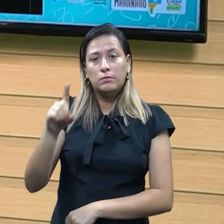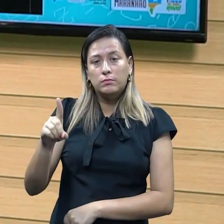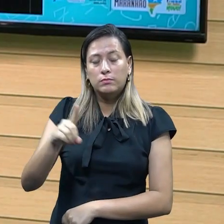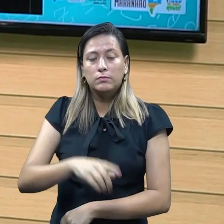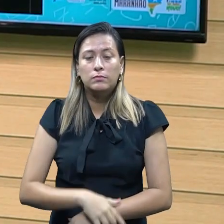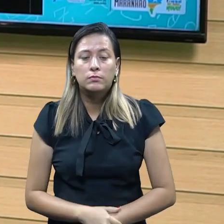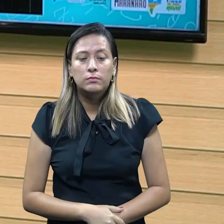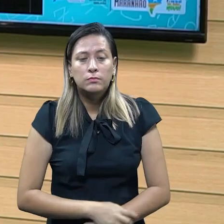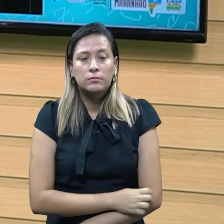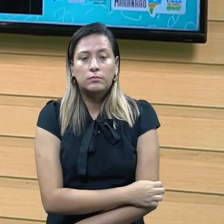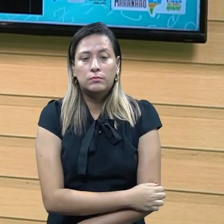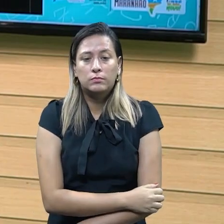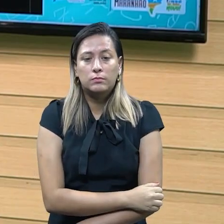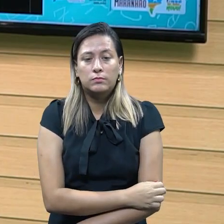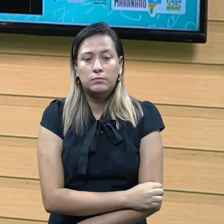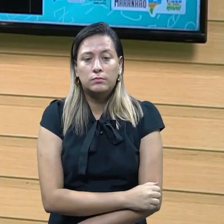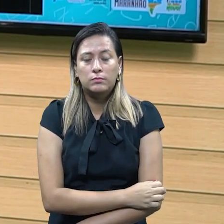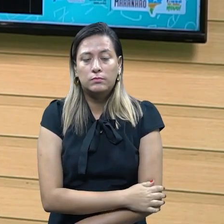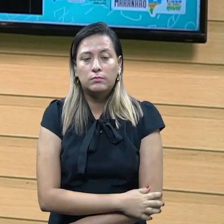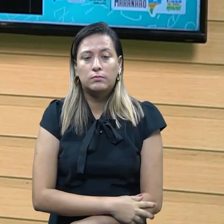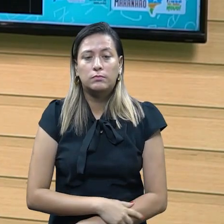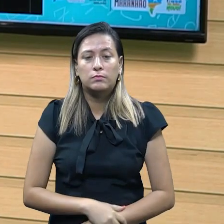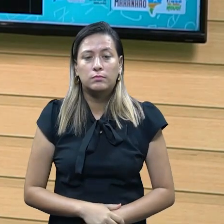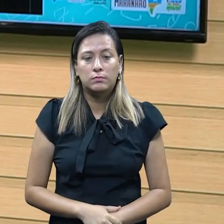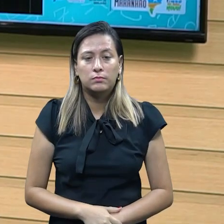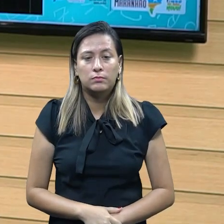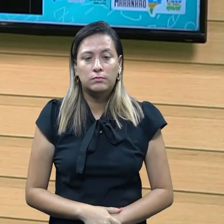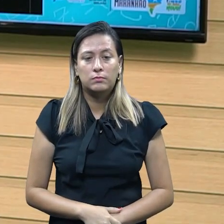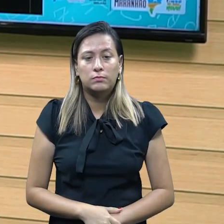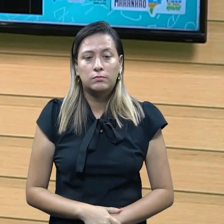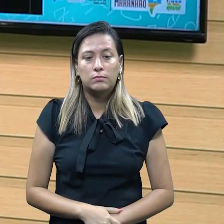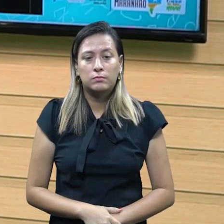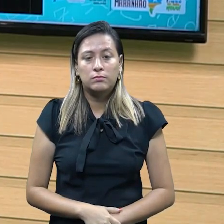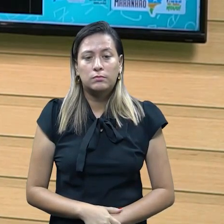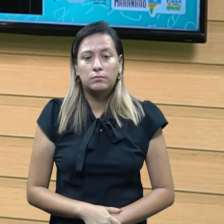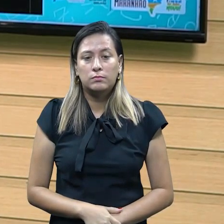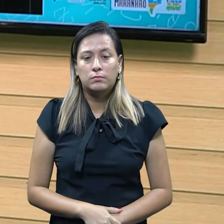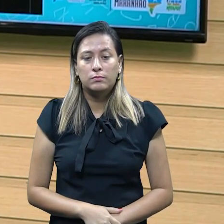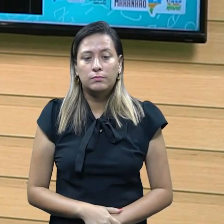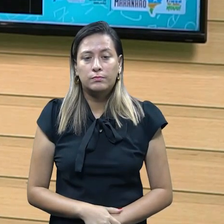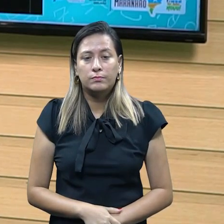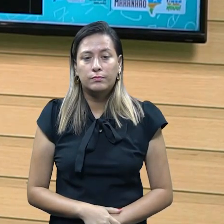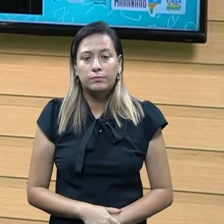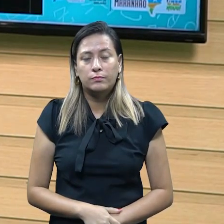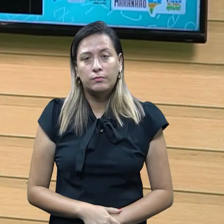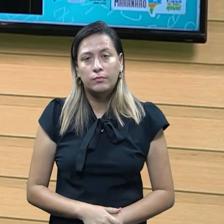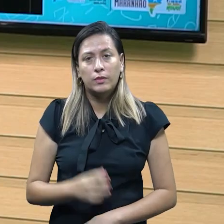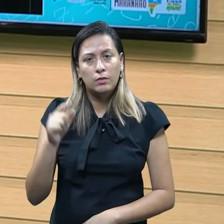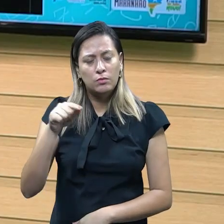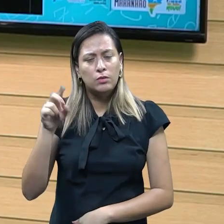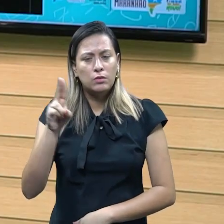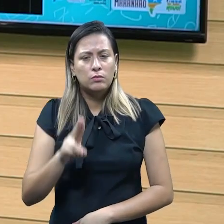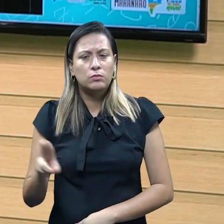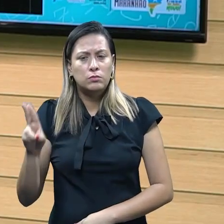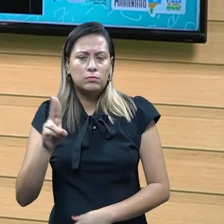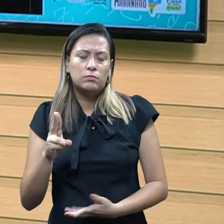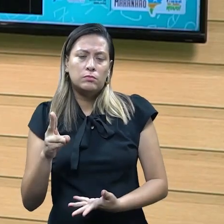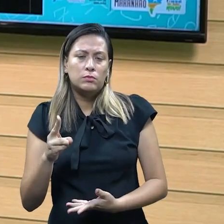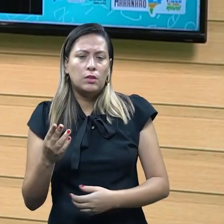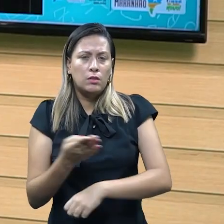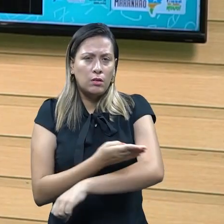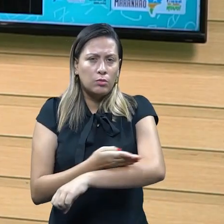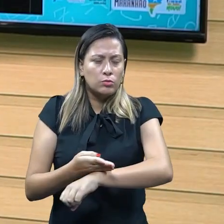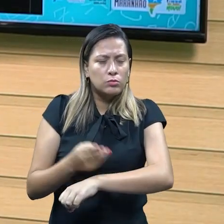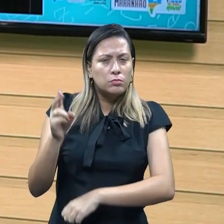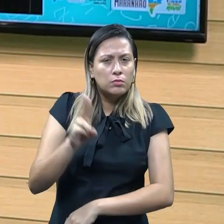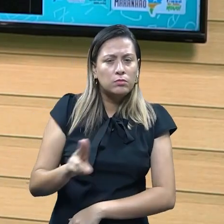diz aqui, ele tem diferentes formas de ser acionado. Então, se você está acostumado a utilizar